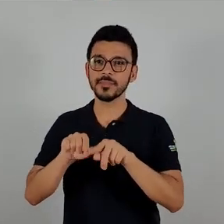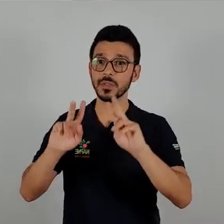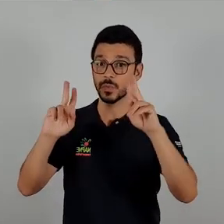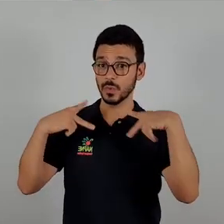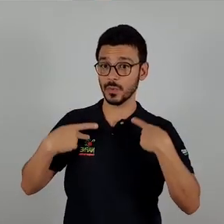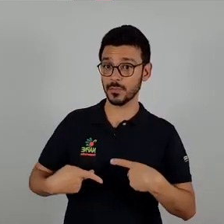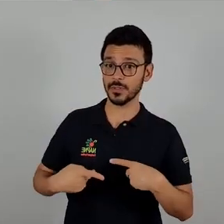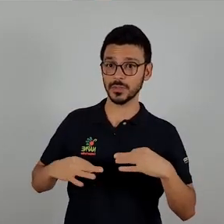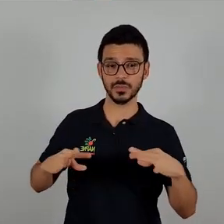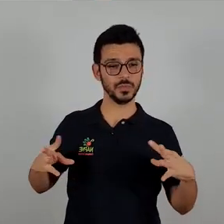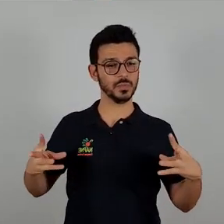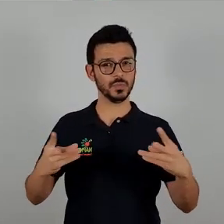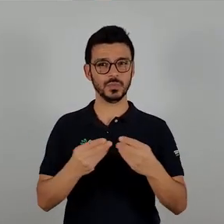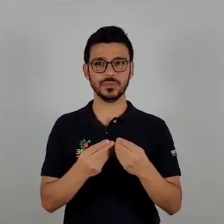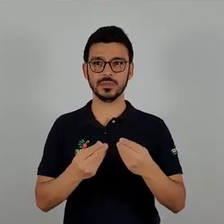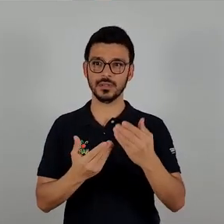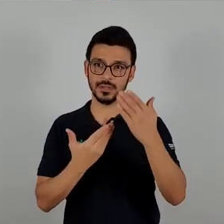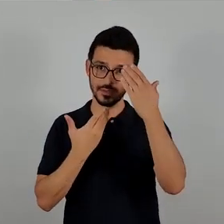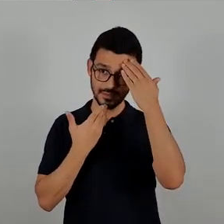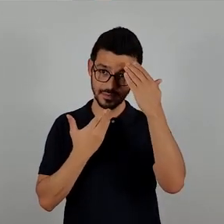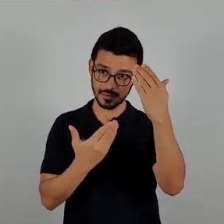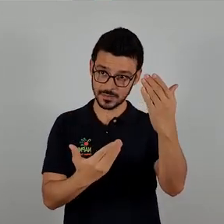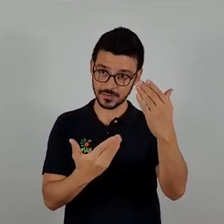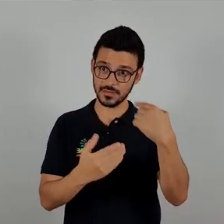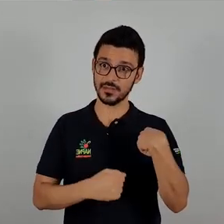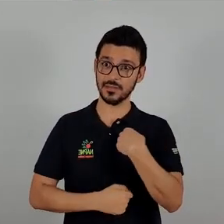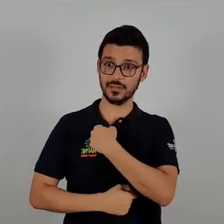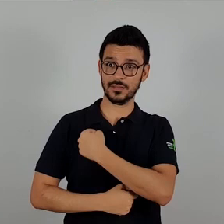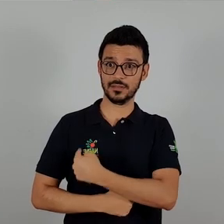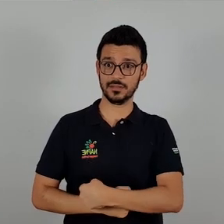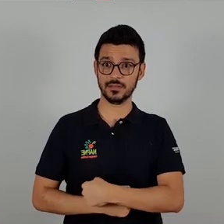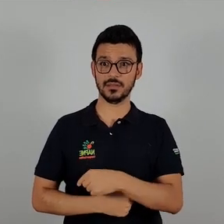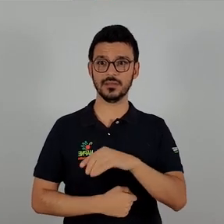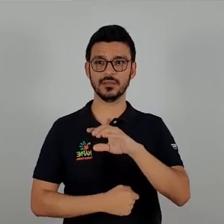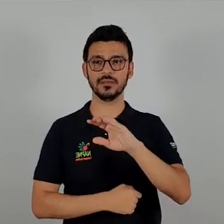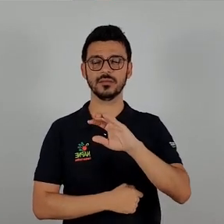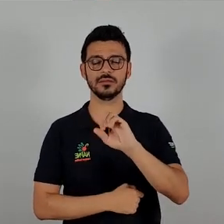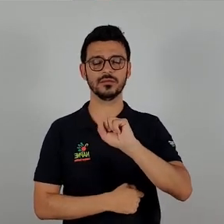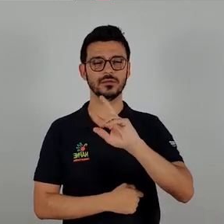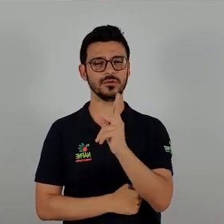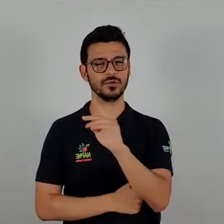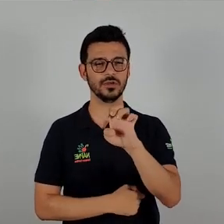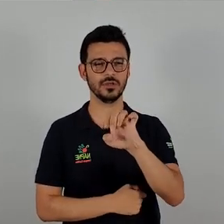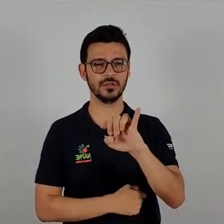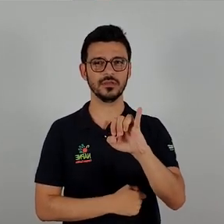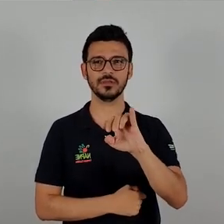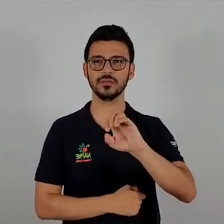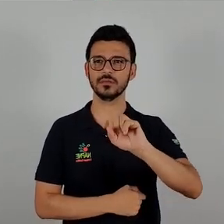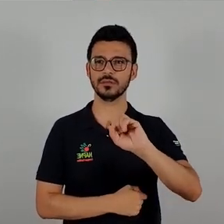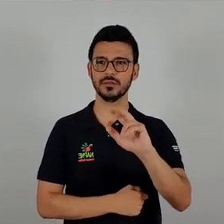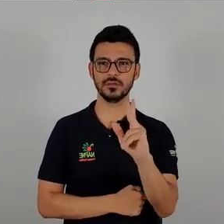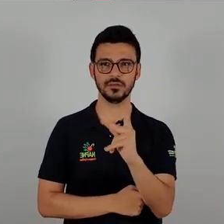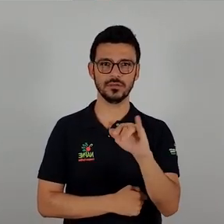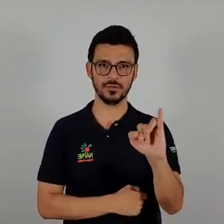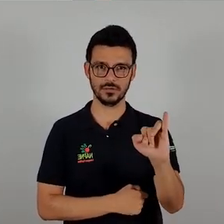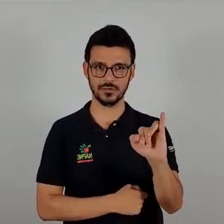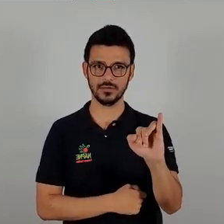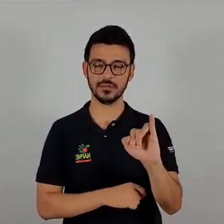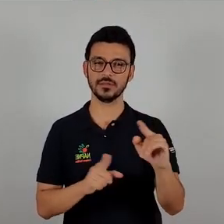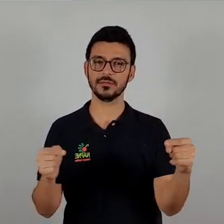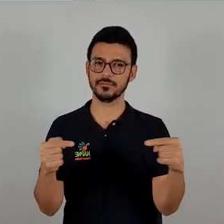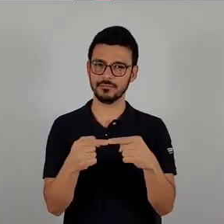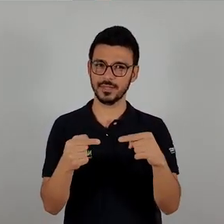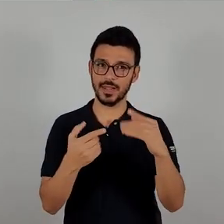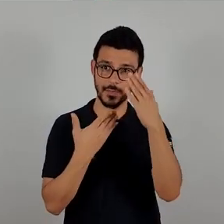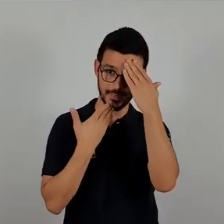precisar entrar em contato com a gente. Tá? Eu moro hoje no interior do Paraná, em Pato Branco, atendo online no